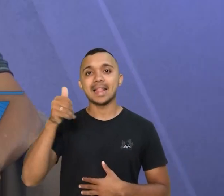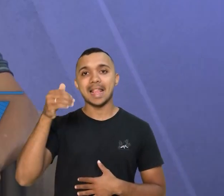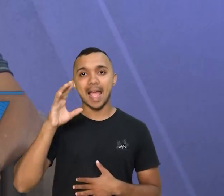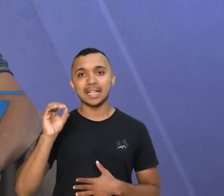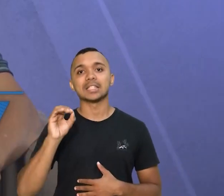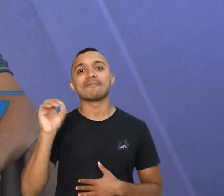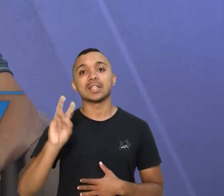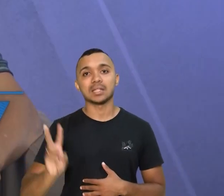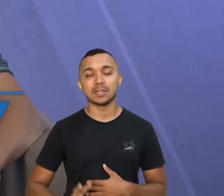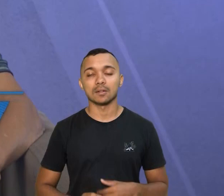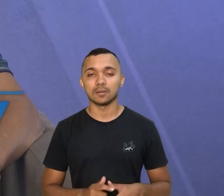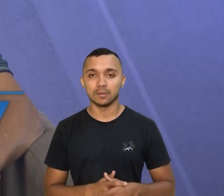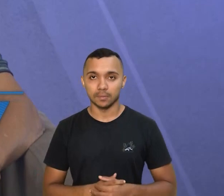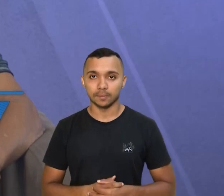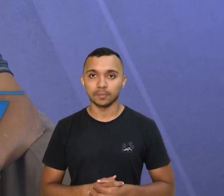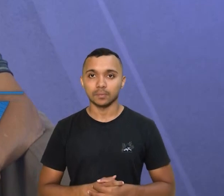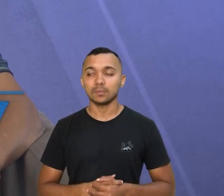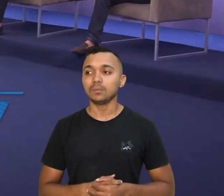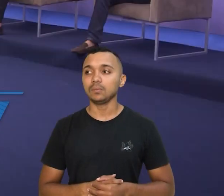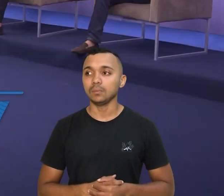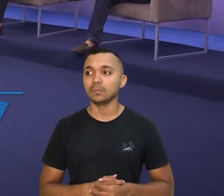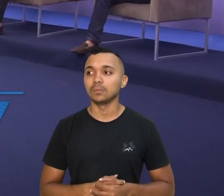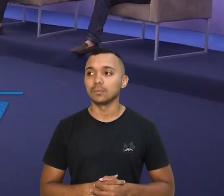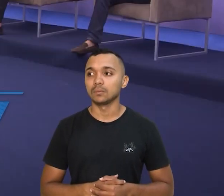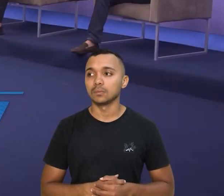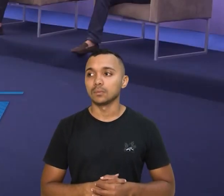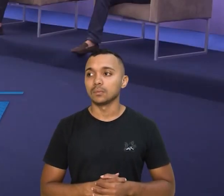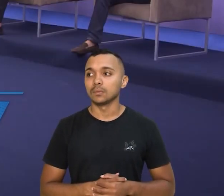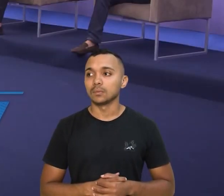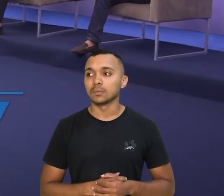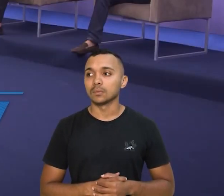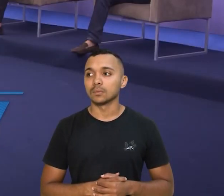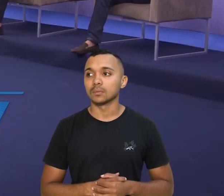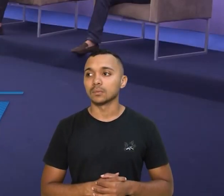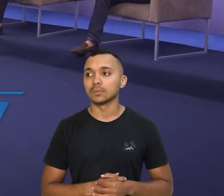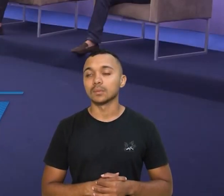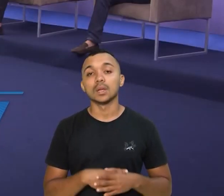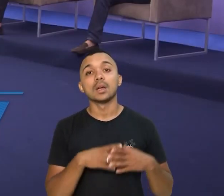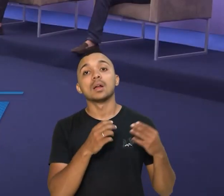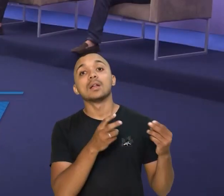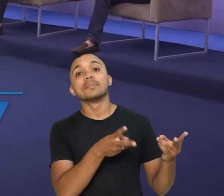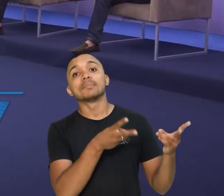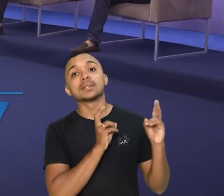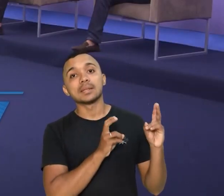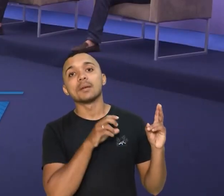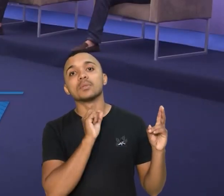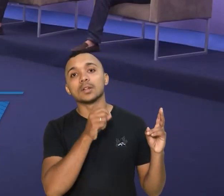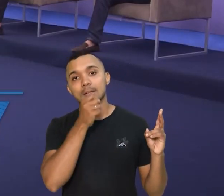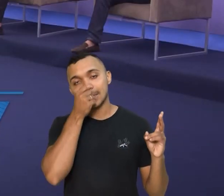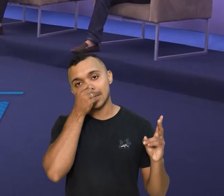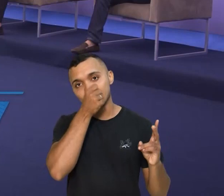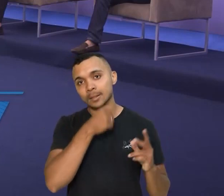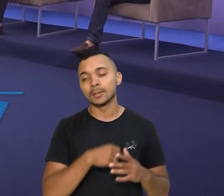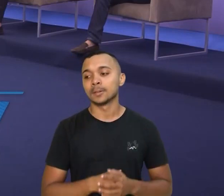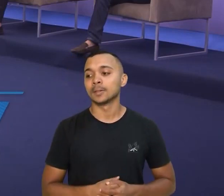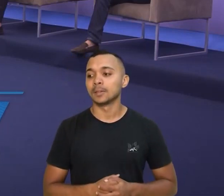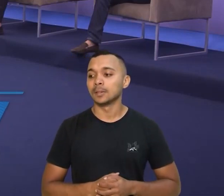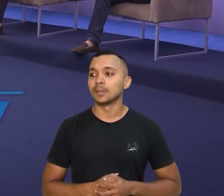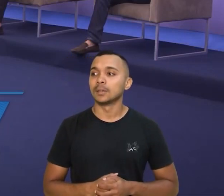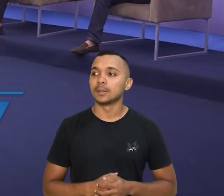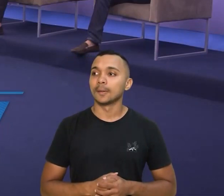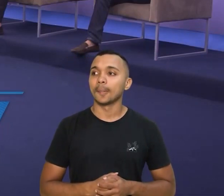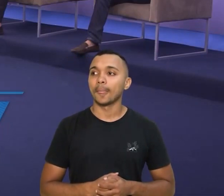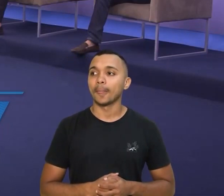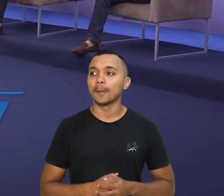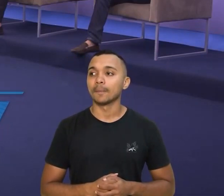série de 3 anos. Tem batido demais. Então, aí reflete também... pedindo aqui da Tavel Paulo César, porque